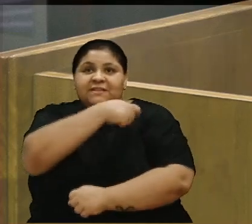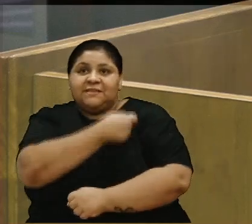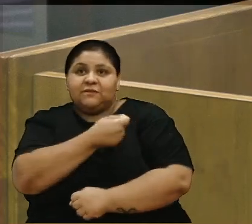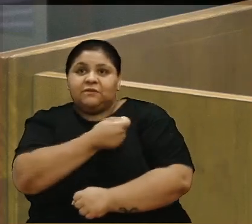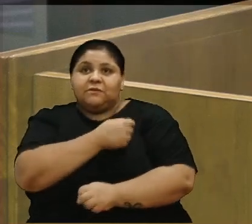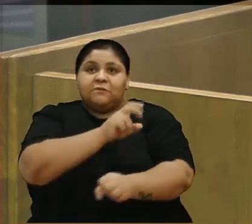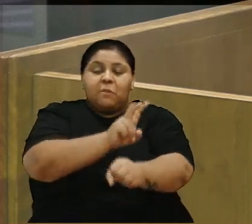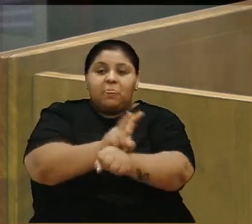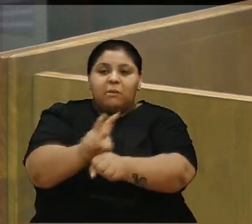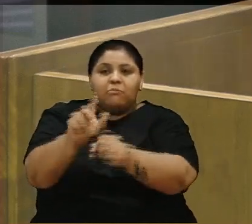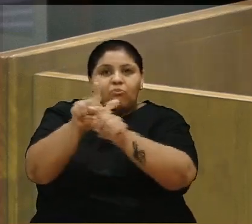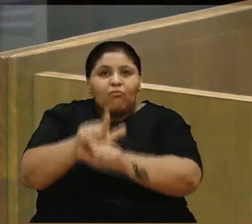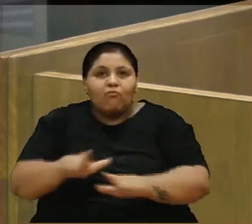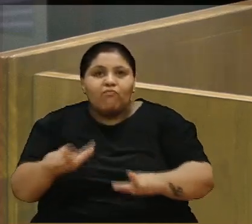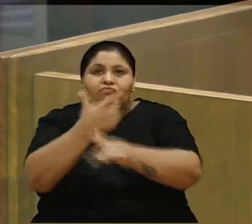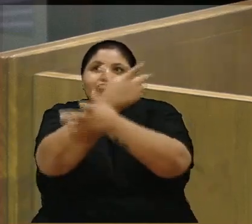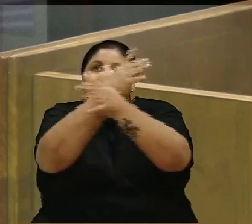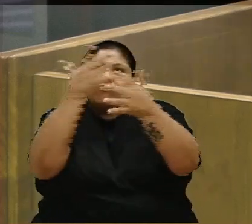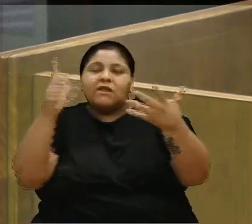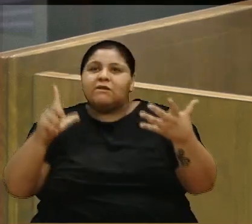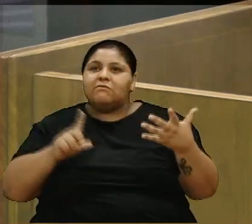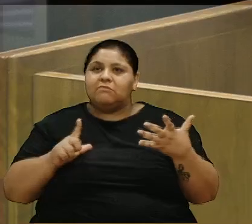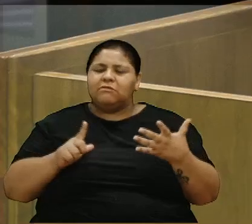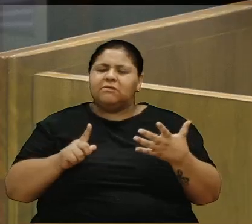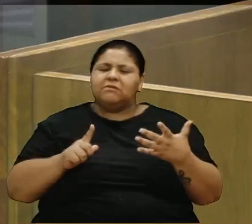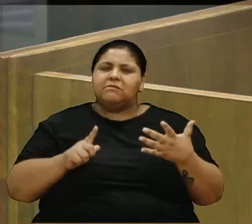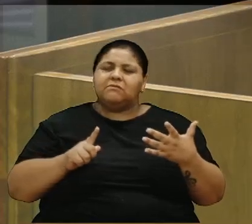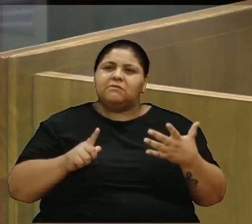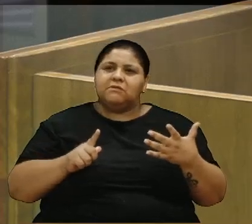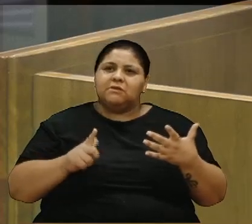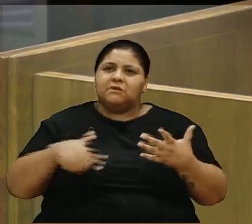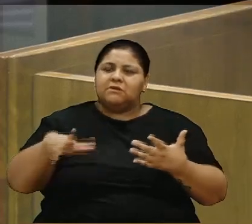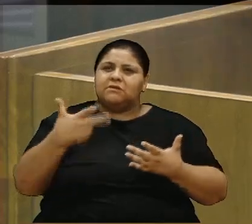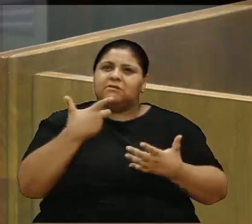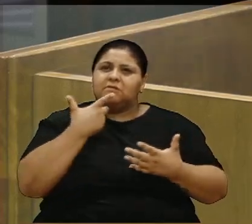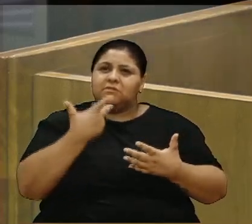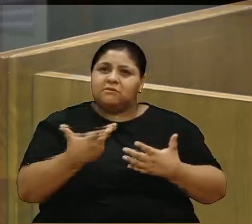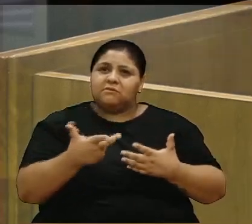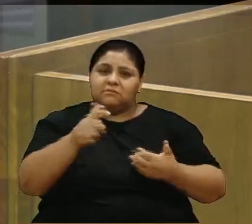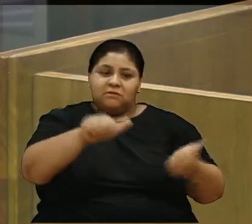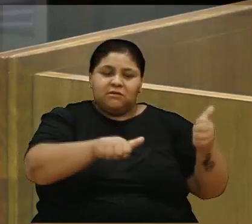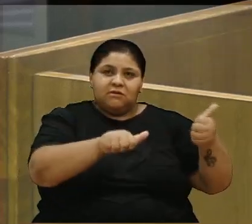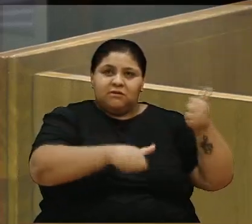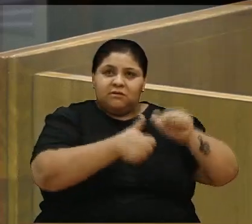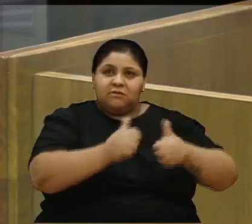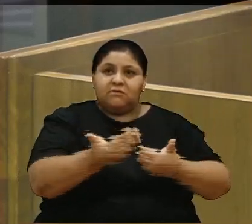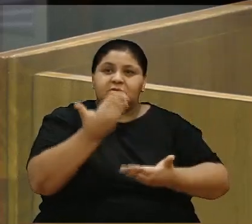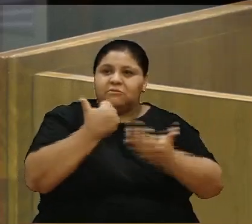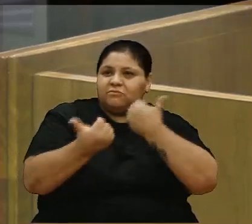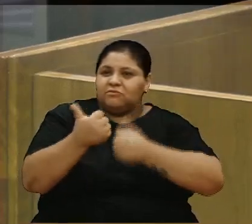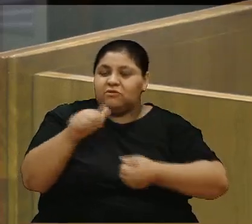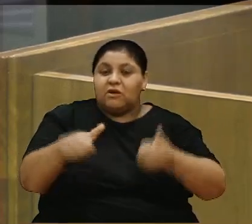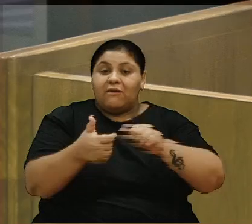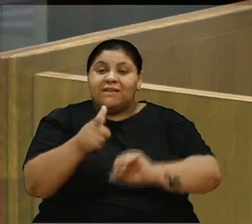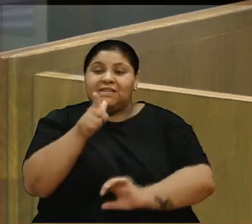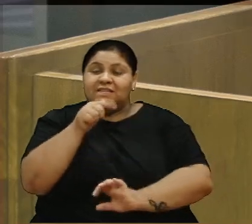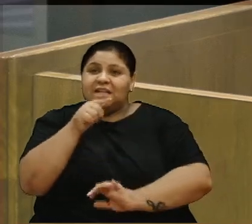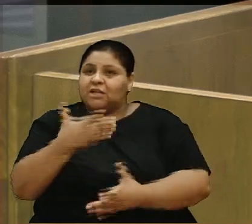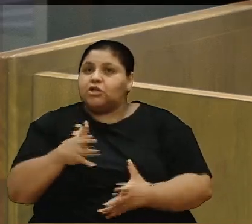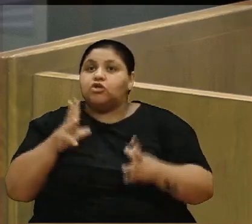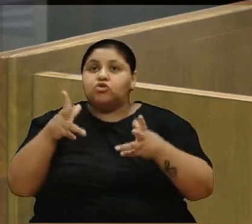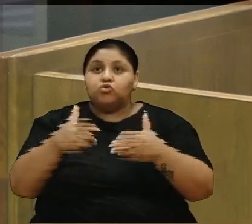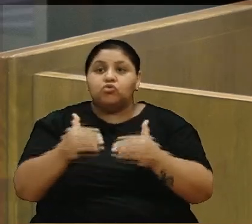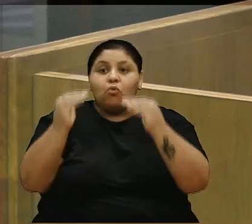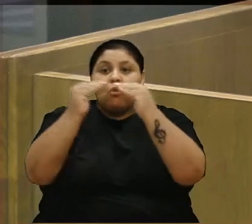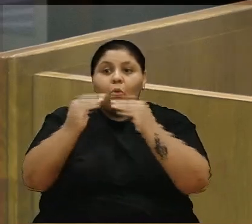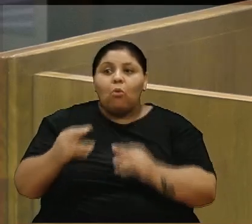vigilância ambiental, tem vários aspectos, inclusive, se a gente for pegar a qualidade dos alimentos, a qualidade da água, tudo isso tem a ver com